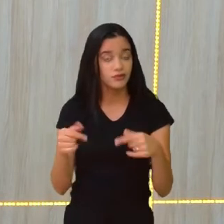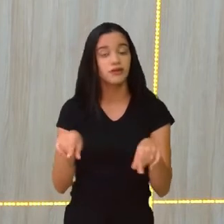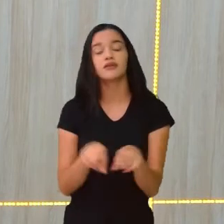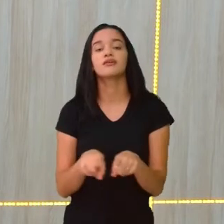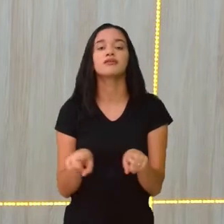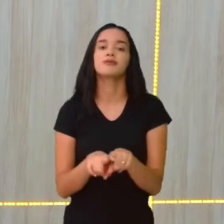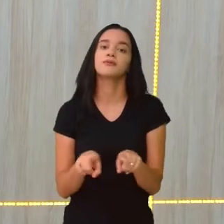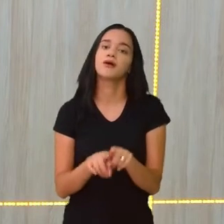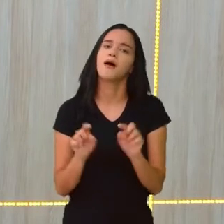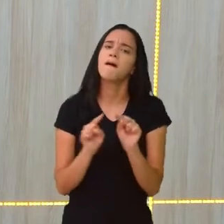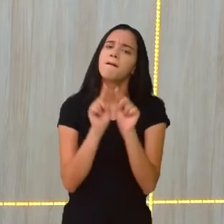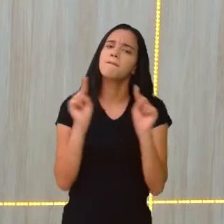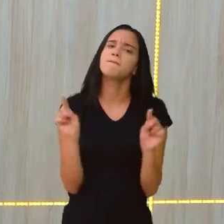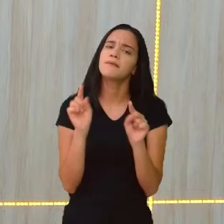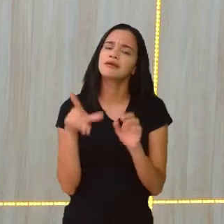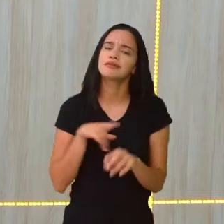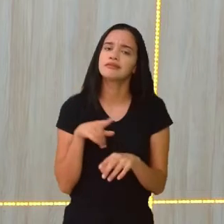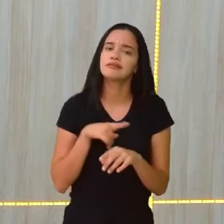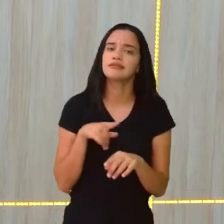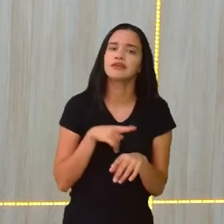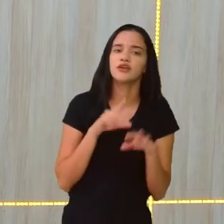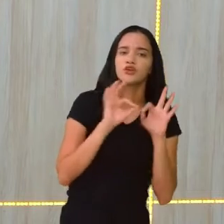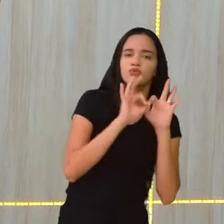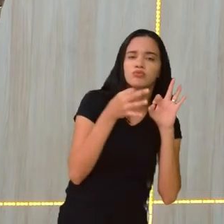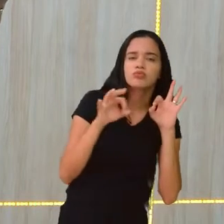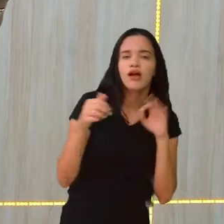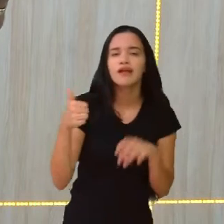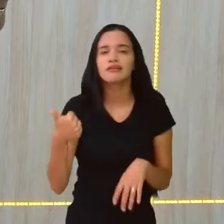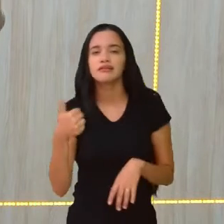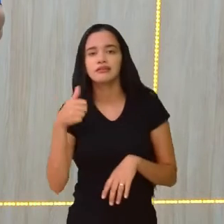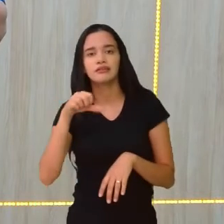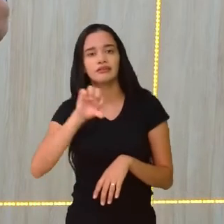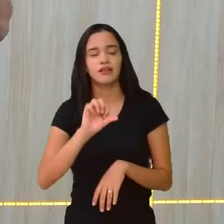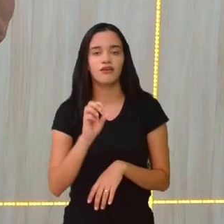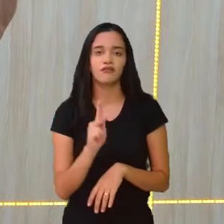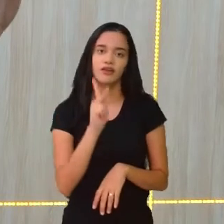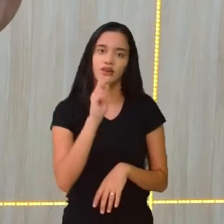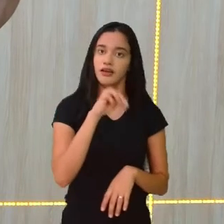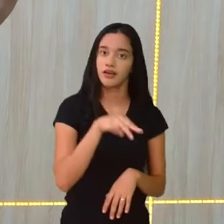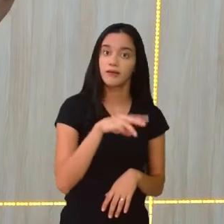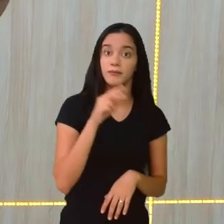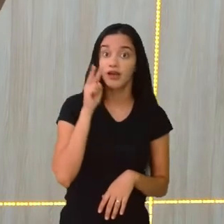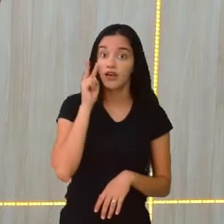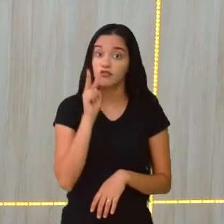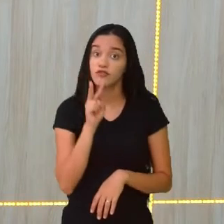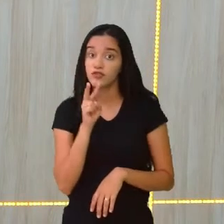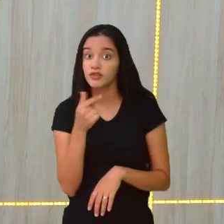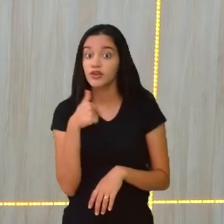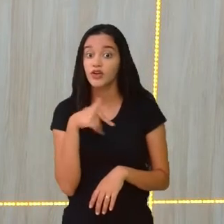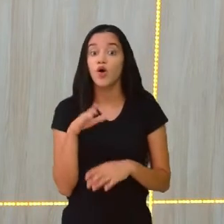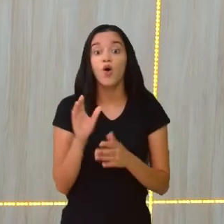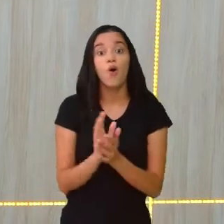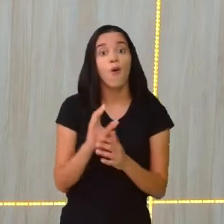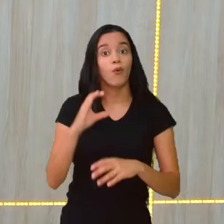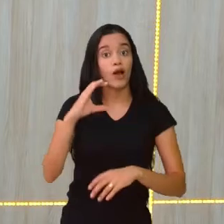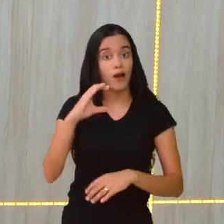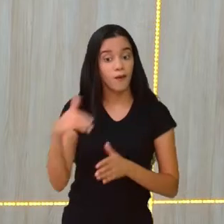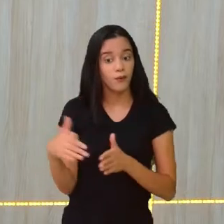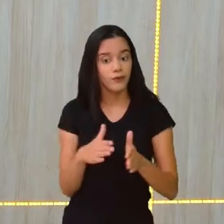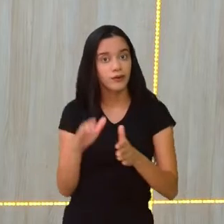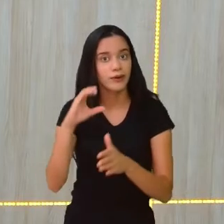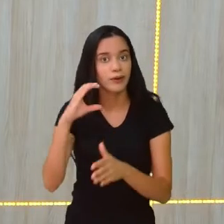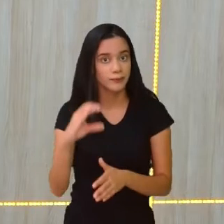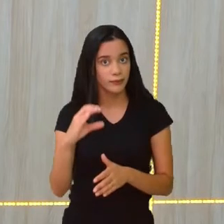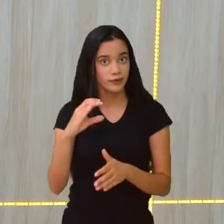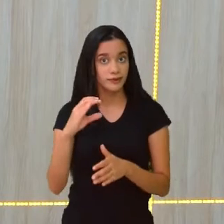Araçá. Mas aí ele tem uma extensão de 19 quilômetros. Nós vimos que o rio Capibaribe tem de 280 e o